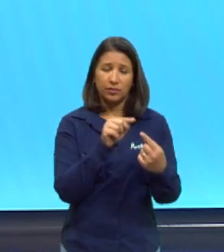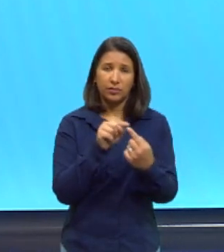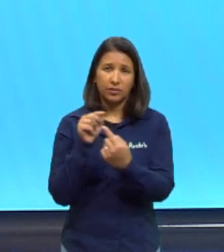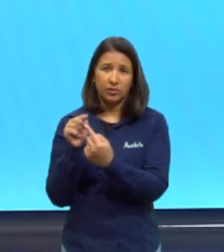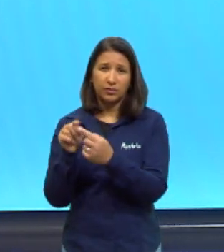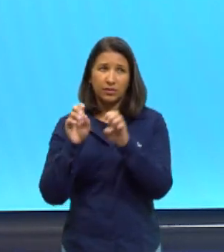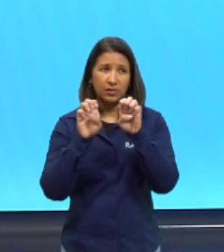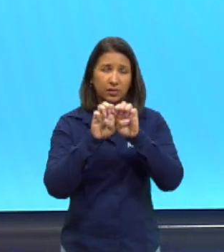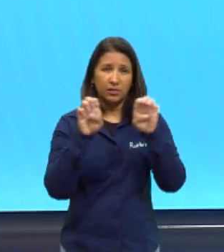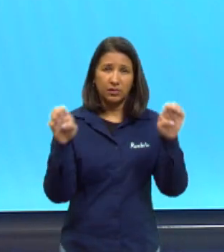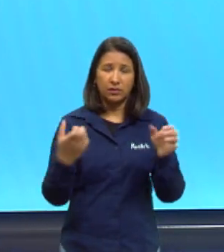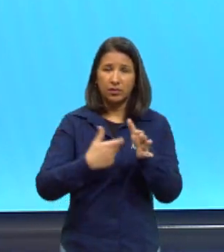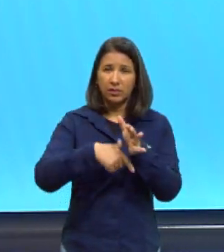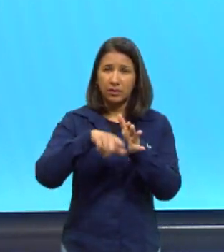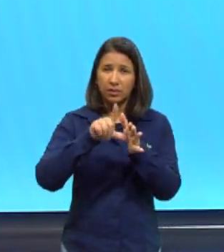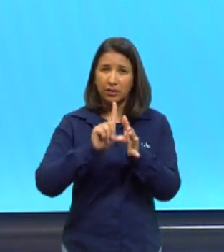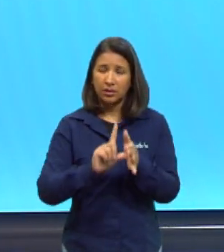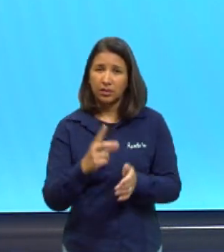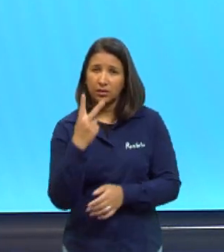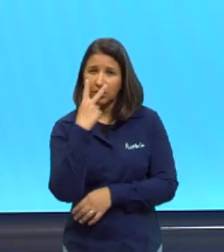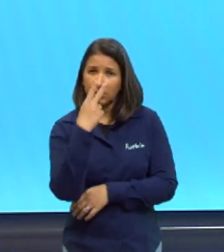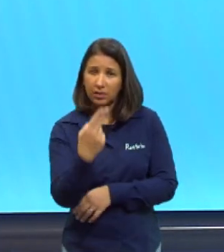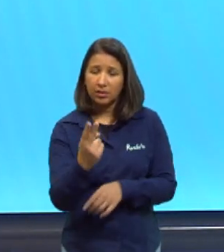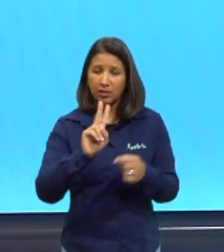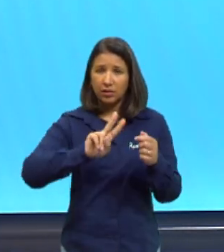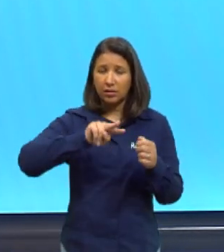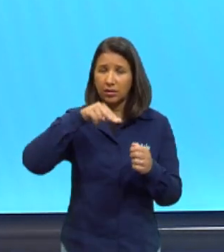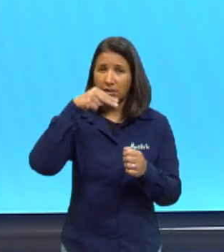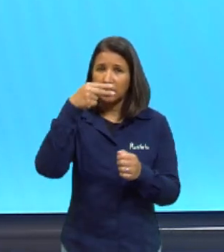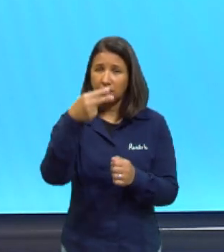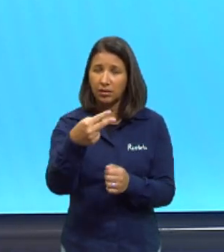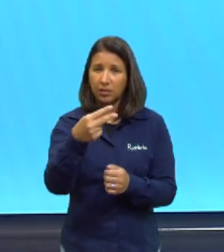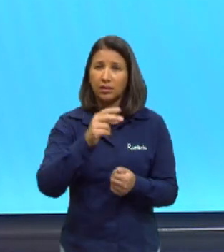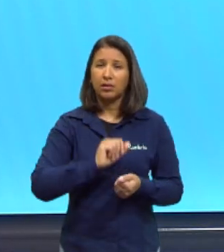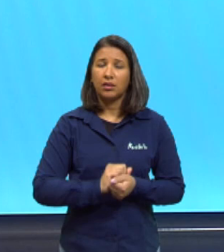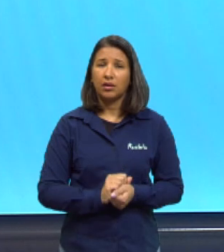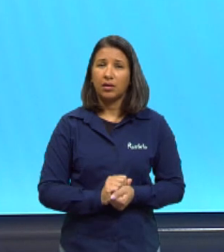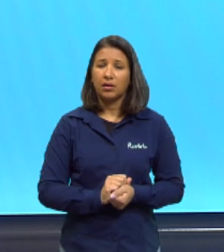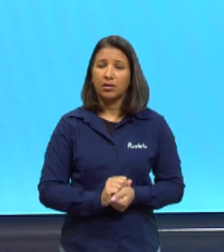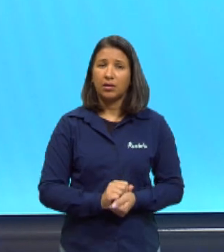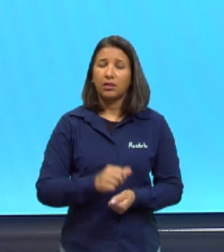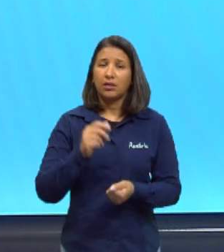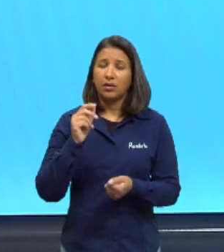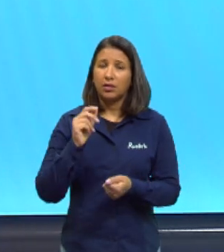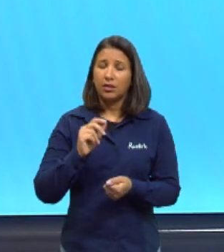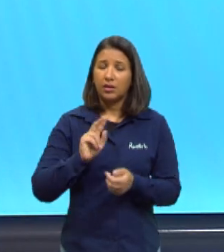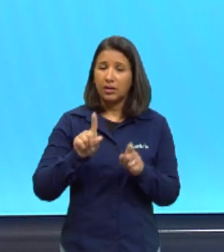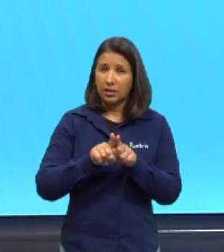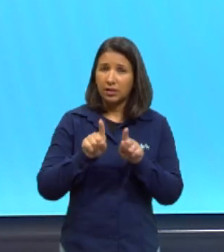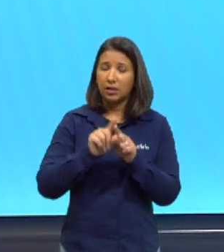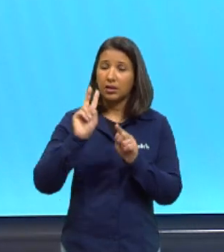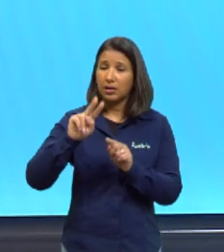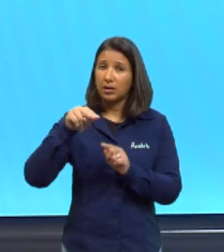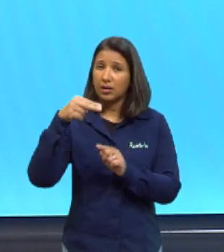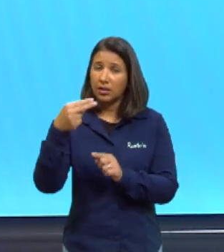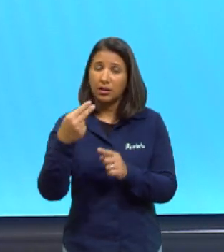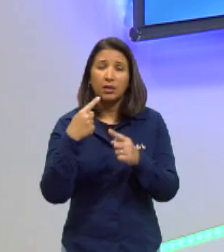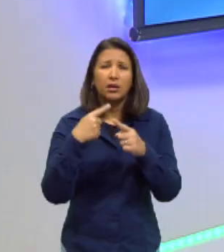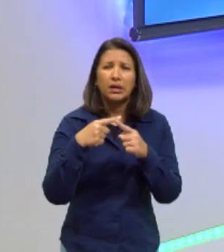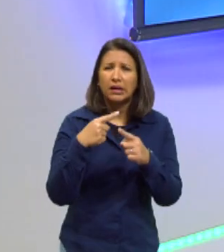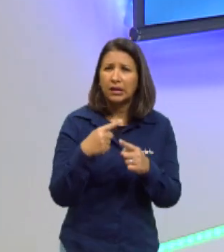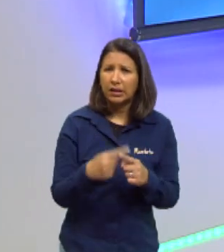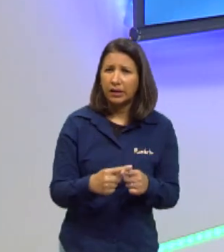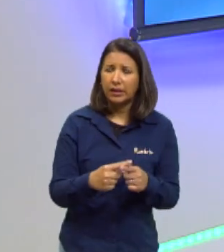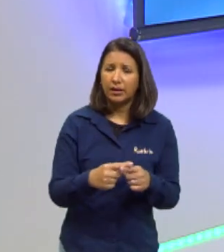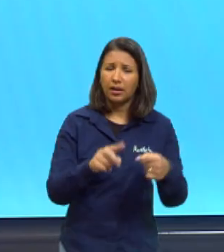Então, antes do sinal de igualdade, eu elevo ao quadrado, e eu estou elevando ao quadrado pelo motivo de que